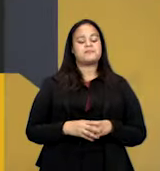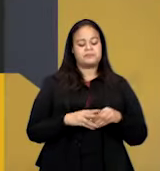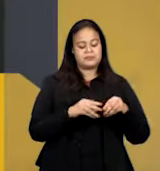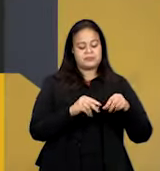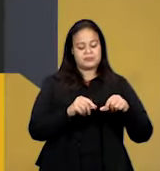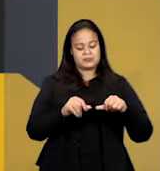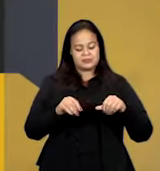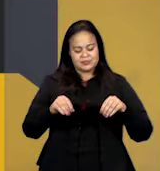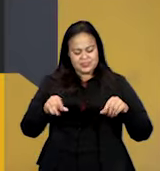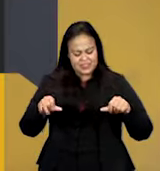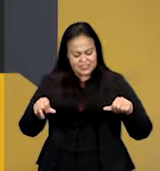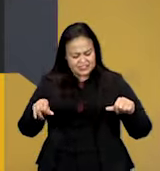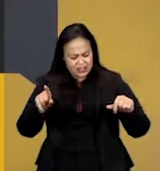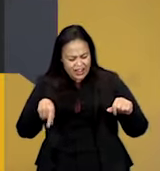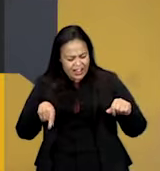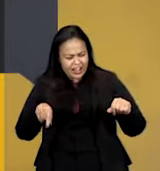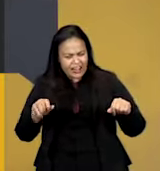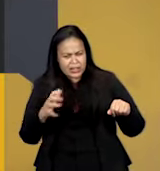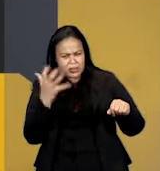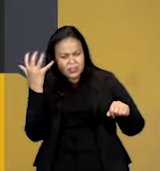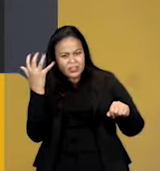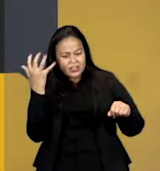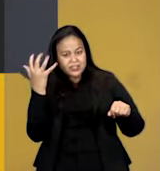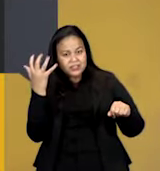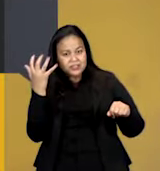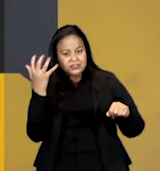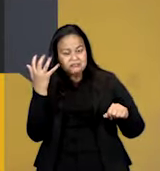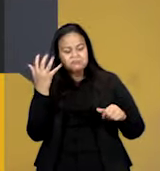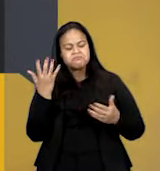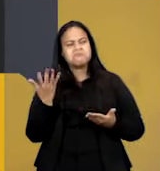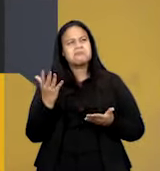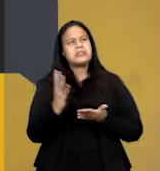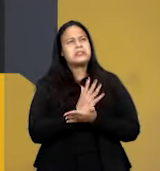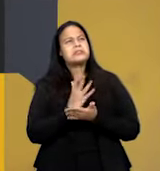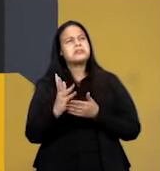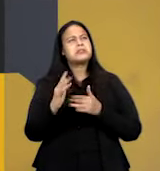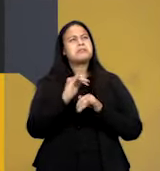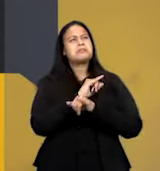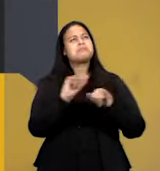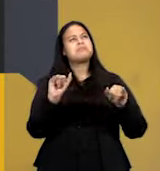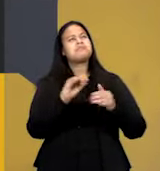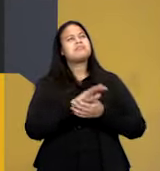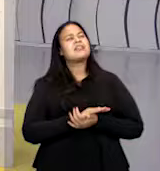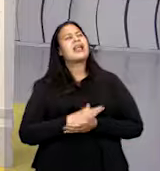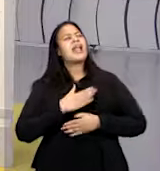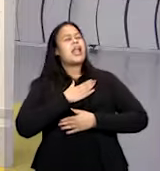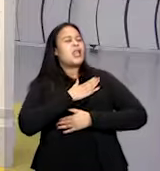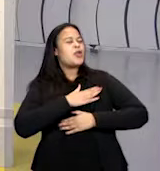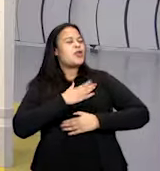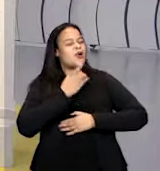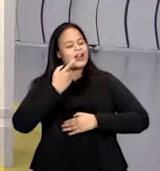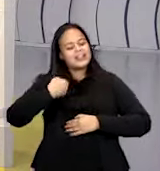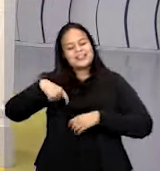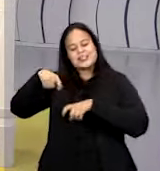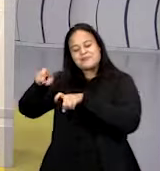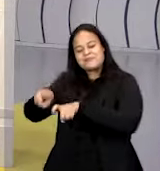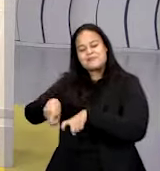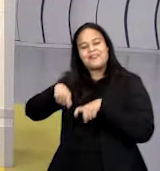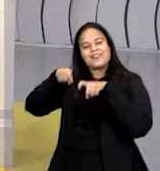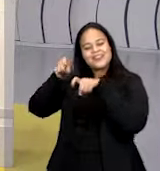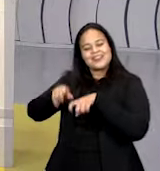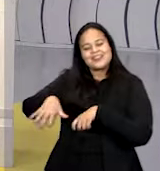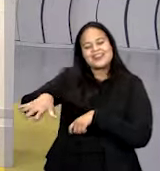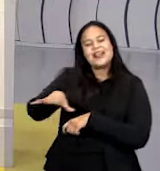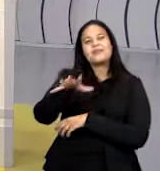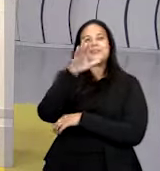Plantação não é natureza. Às vezes, a gente diz assim, eu gosto tanto de ir para o campo, passar o final de